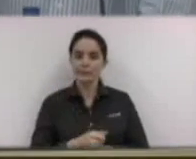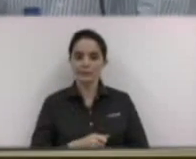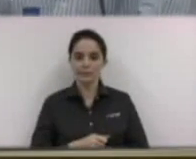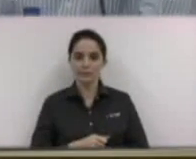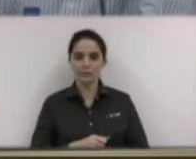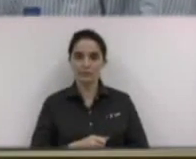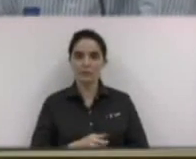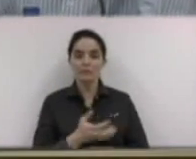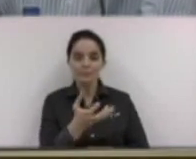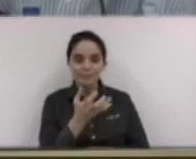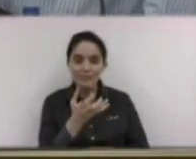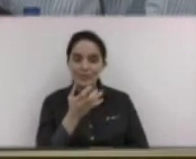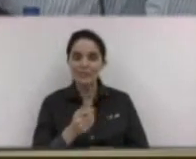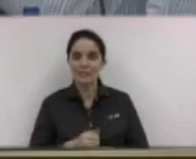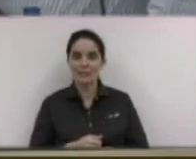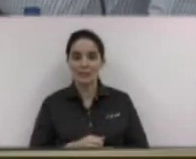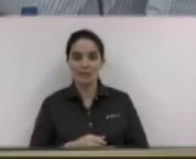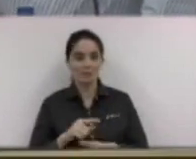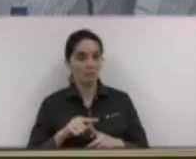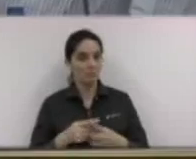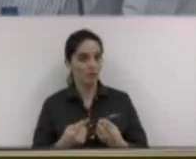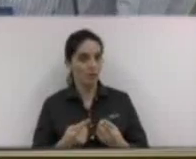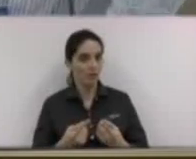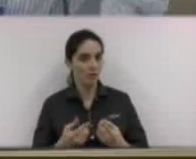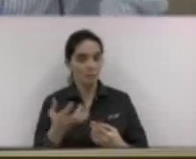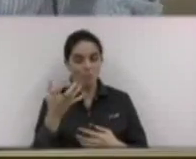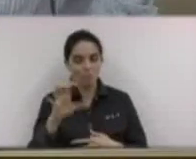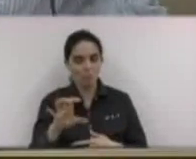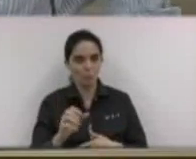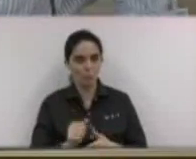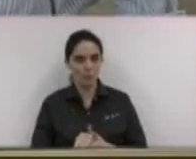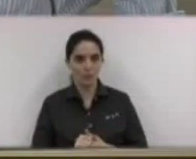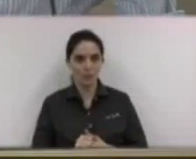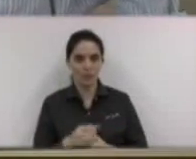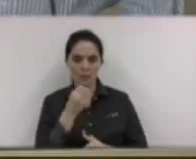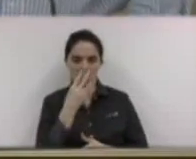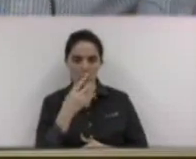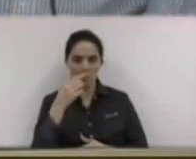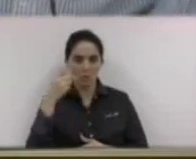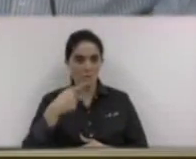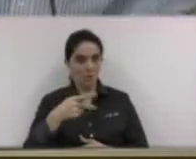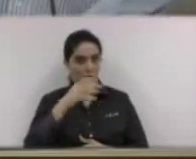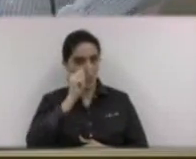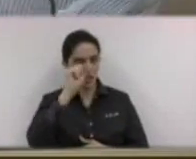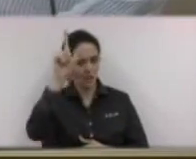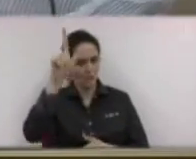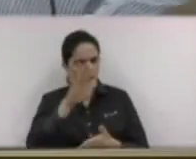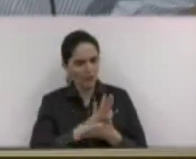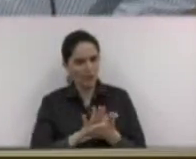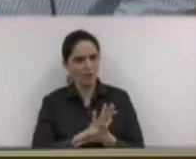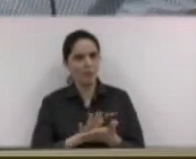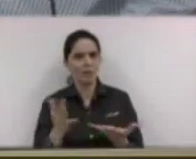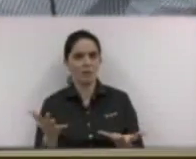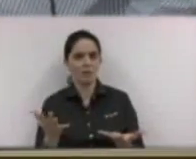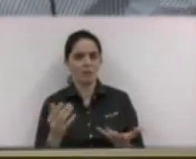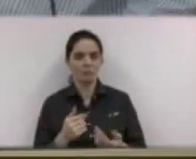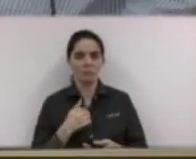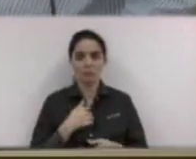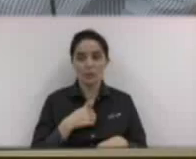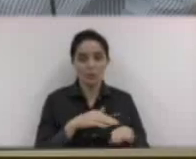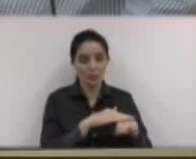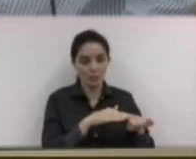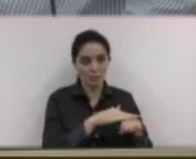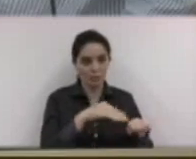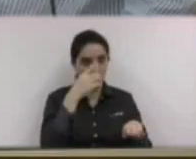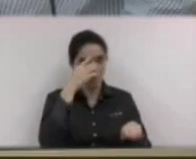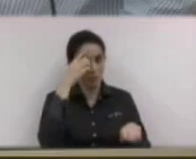município, geralmente, benefício nenhum. Como nós estivemos conversando, eu com o vereador Wilson, se as